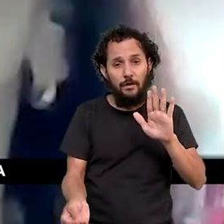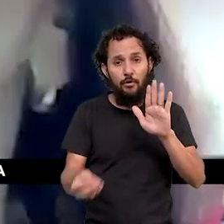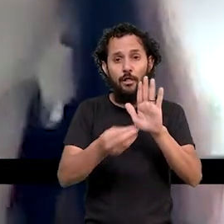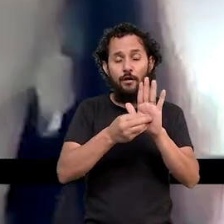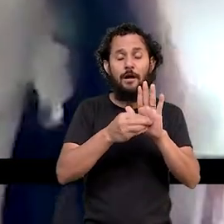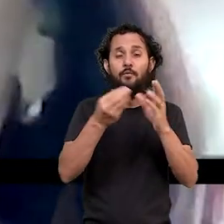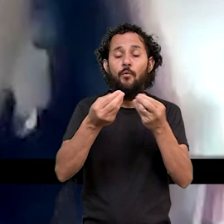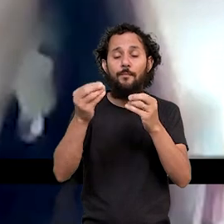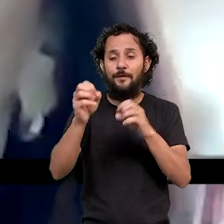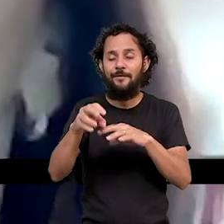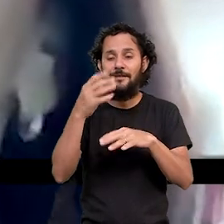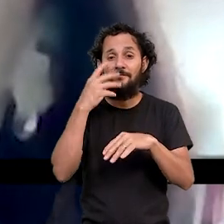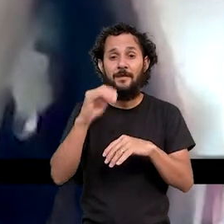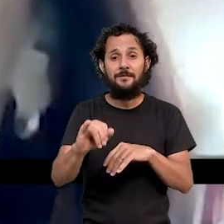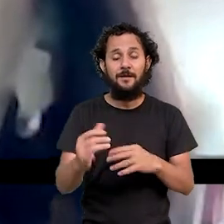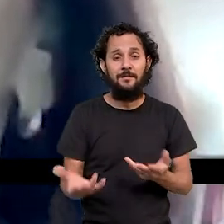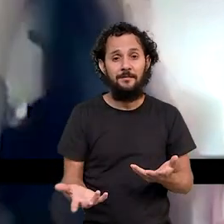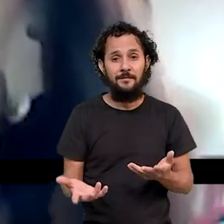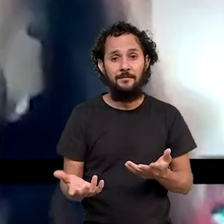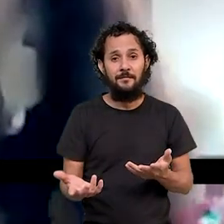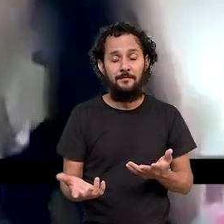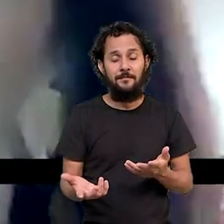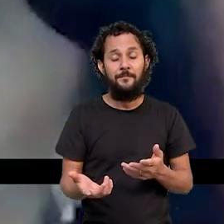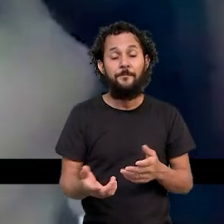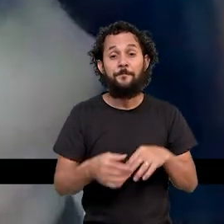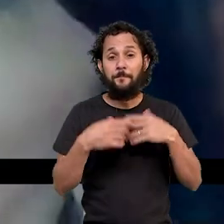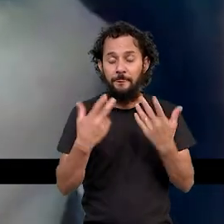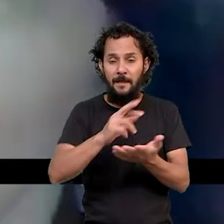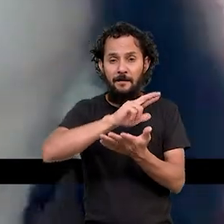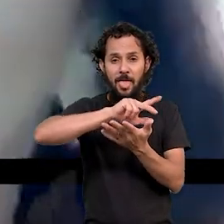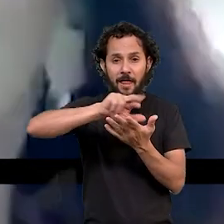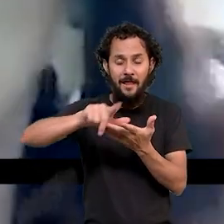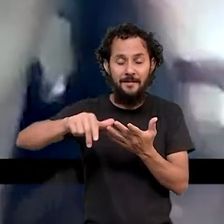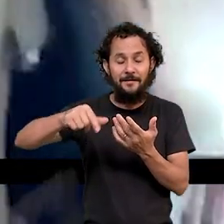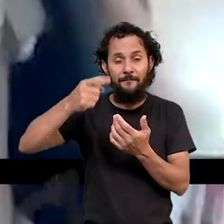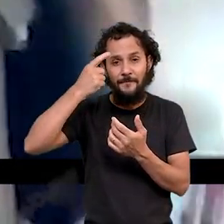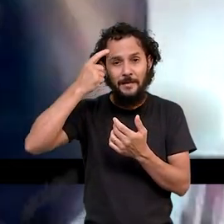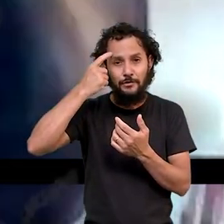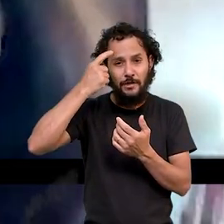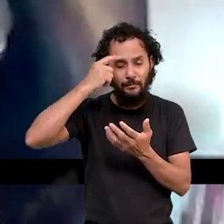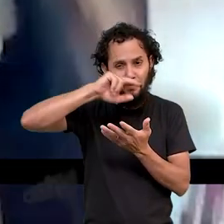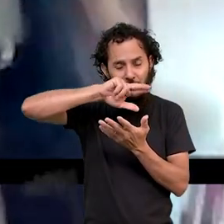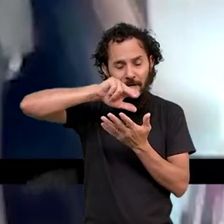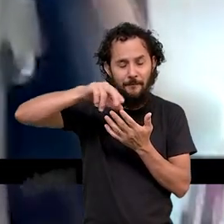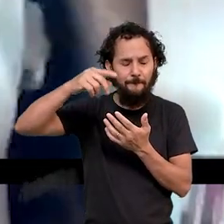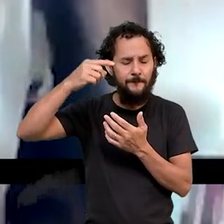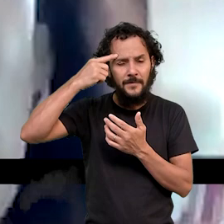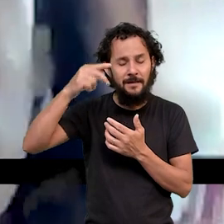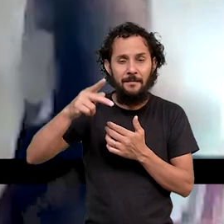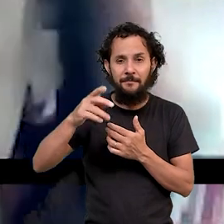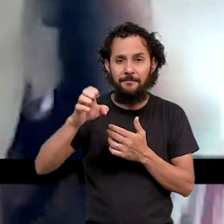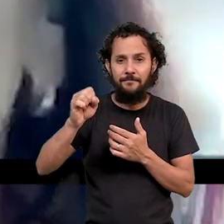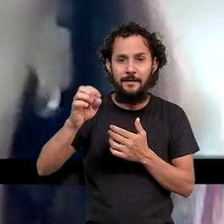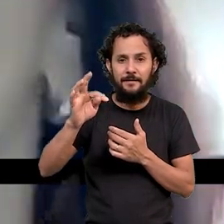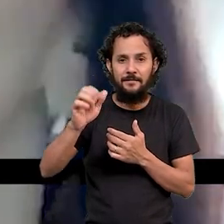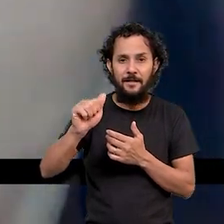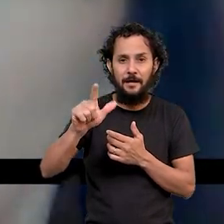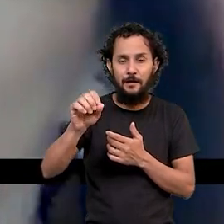constar de uma educação da infância. E dentre os vários pensadores, nós citamos